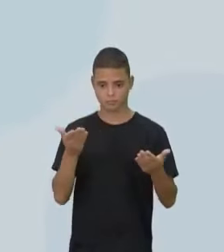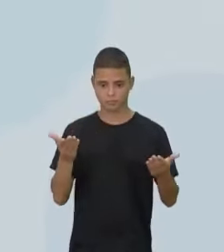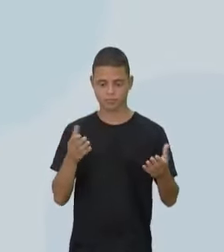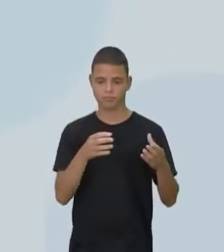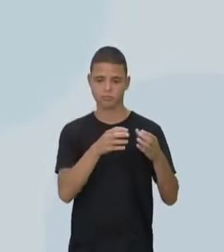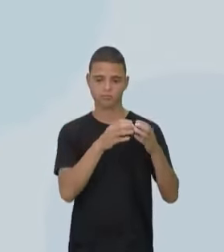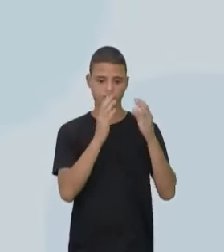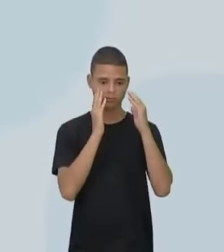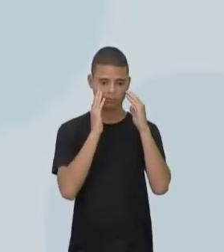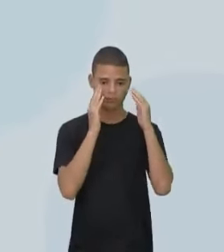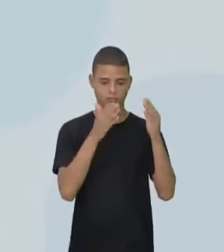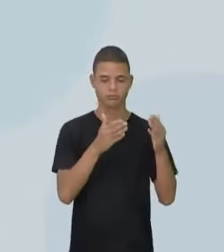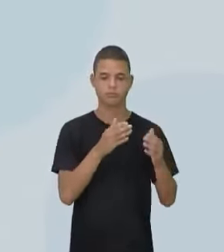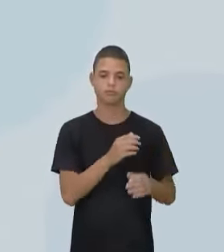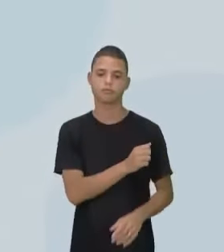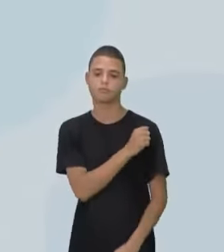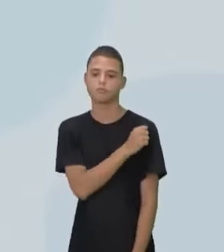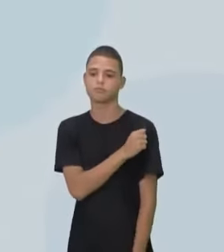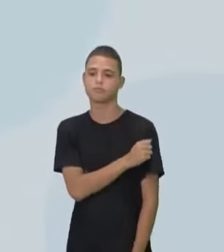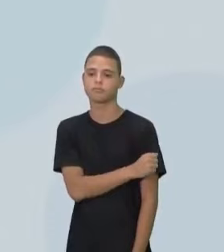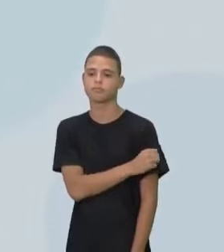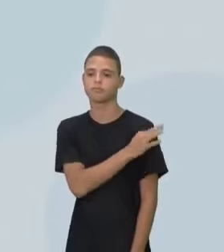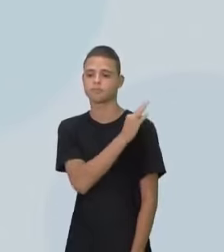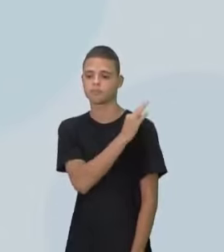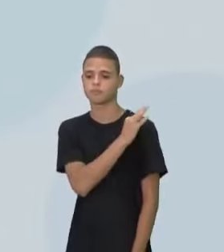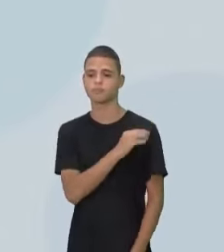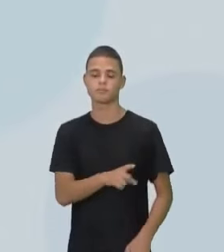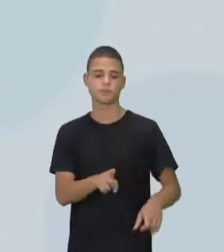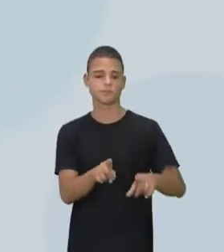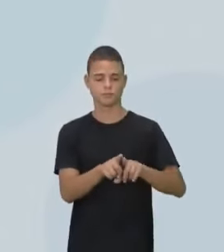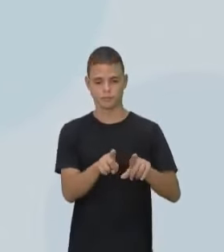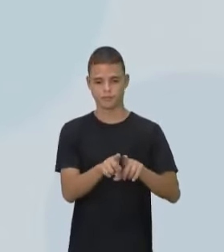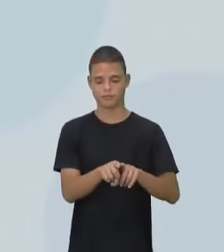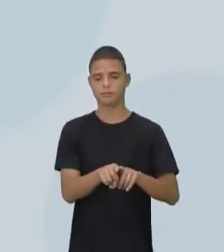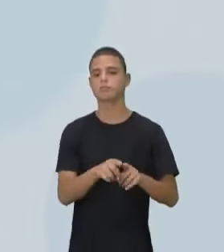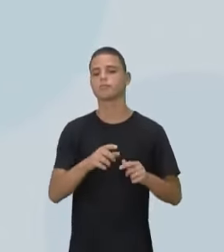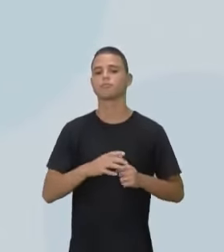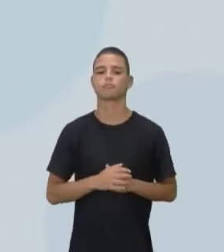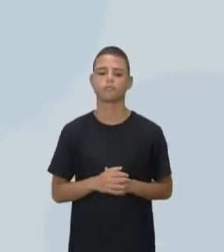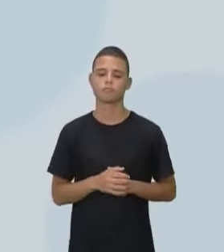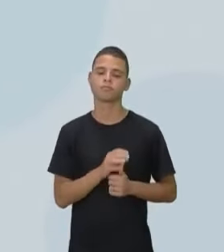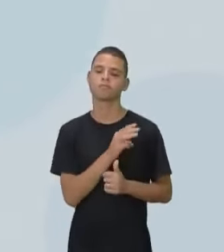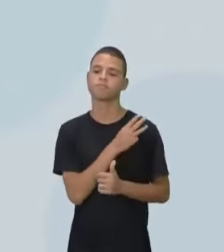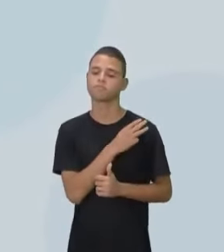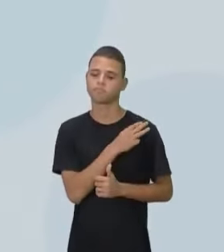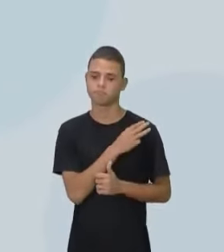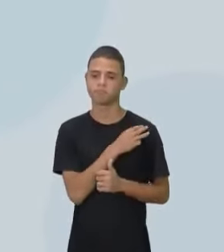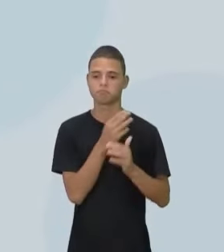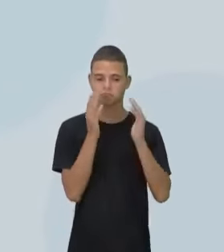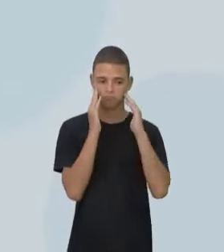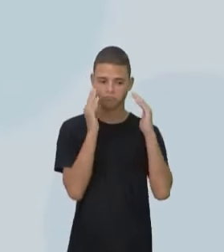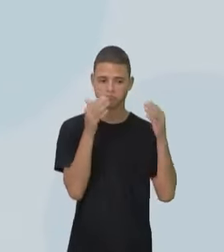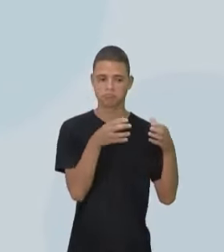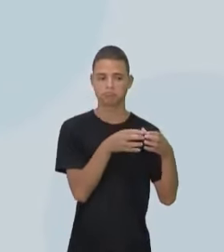público-alvo vai ser sempre aí os anos finais, né? E os anos, e o ensino médio, tá bom? Os